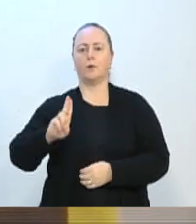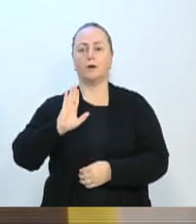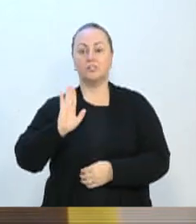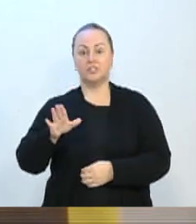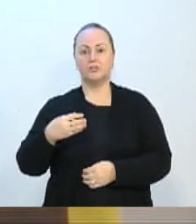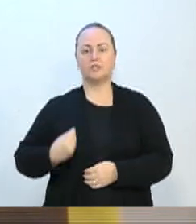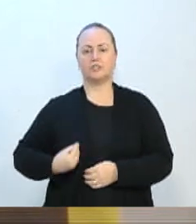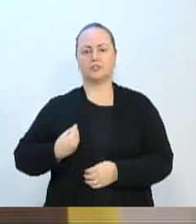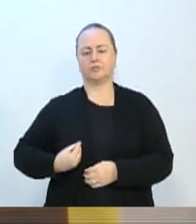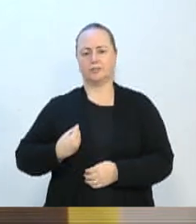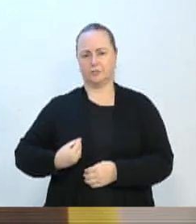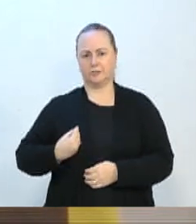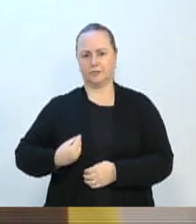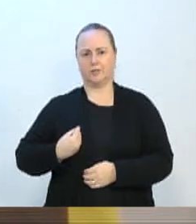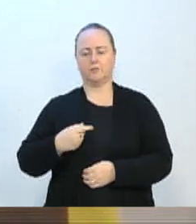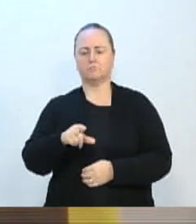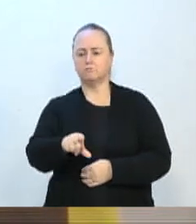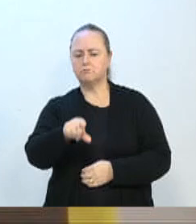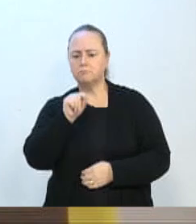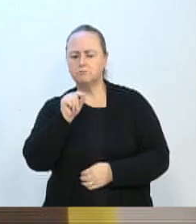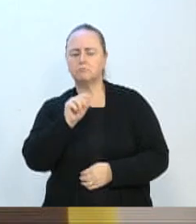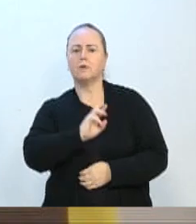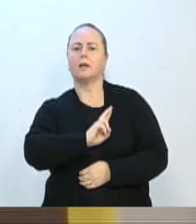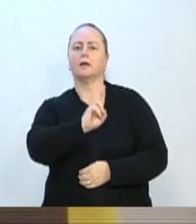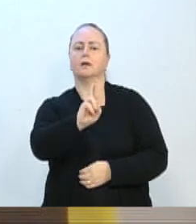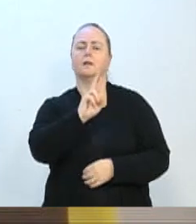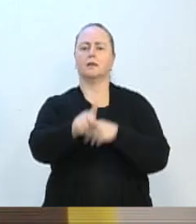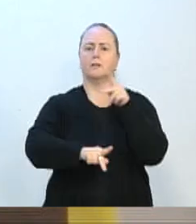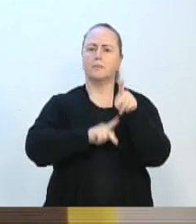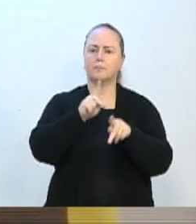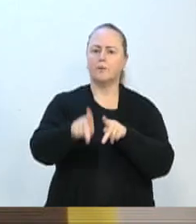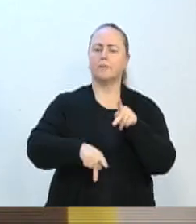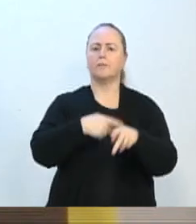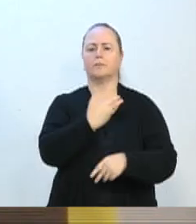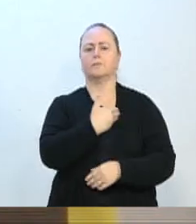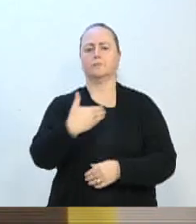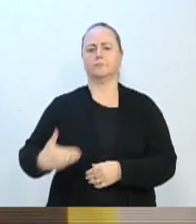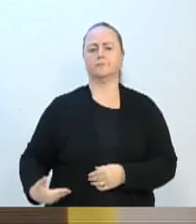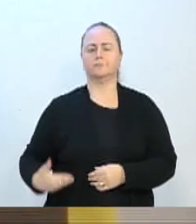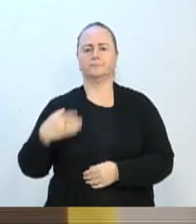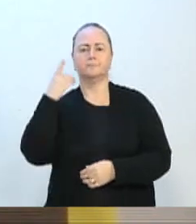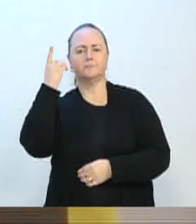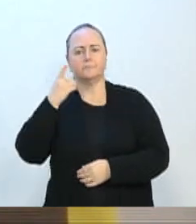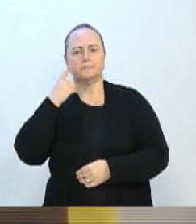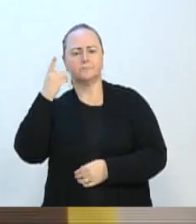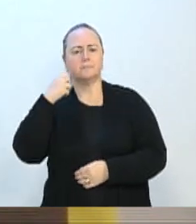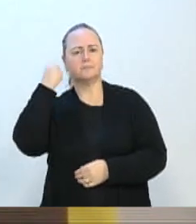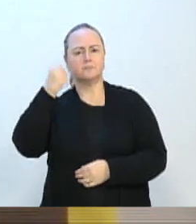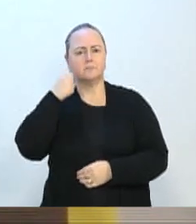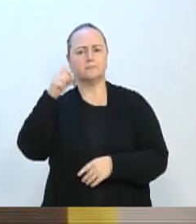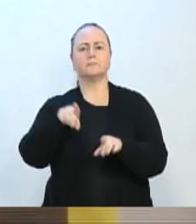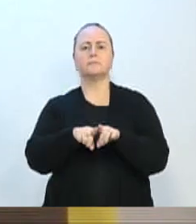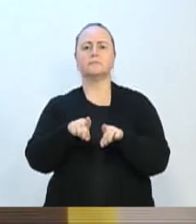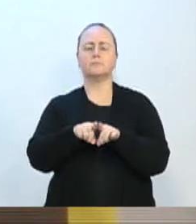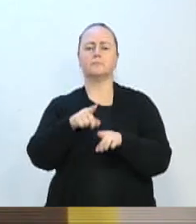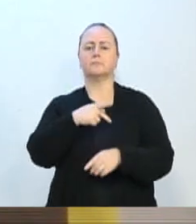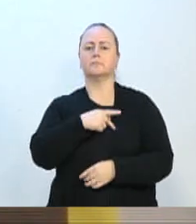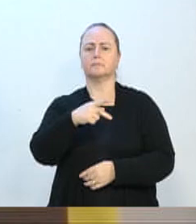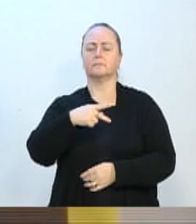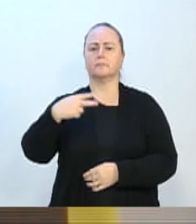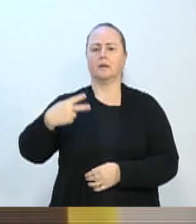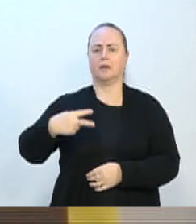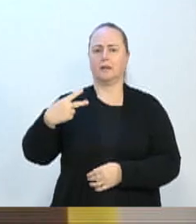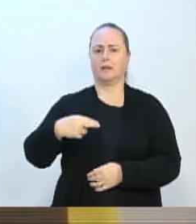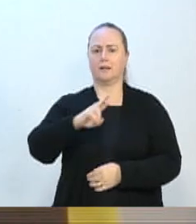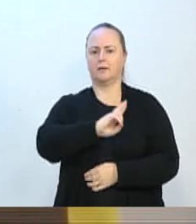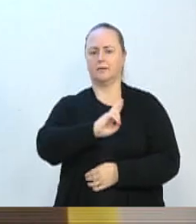bom lembrar foram escolhidos novos representantes do povo governadores deputados estaduais Federais e senadores e o novo presidente e vice da